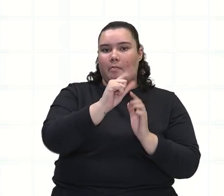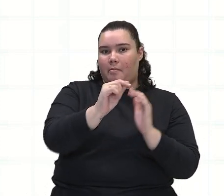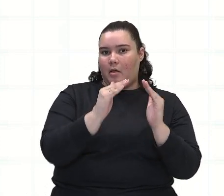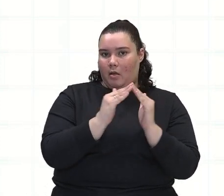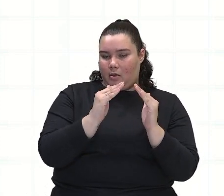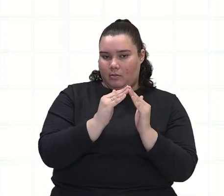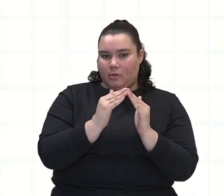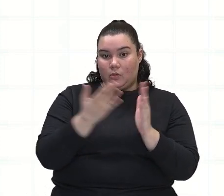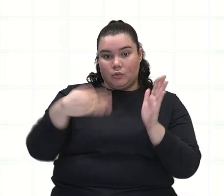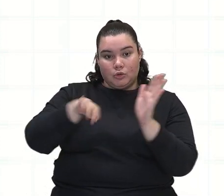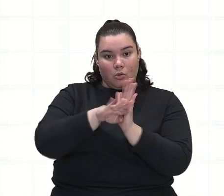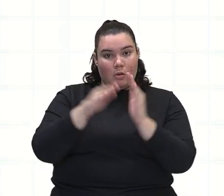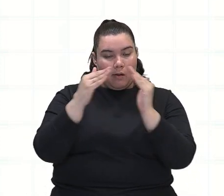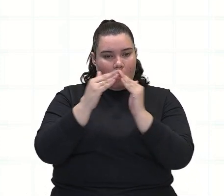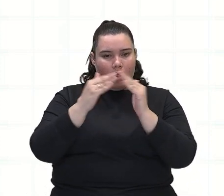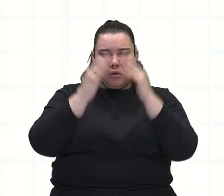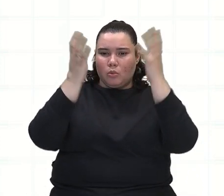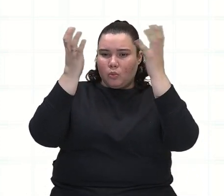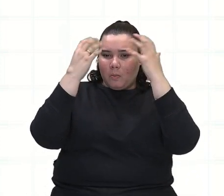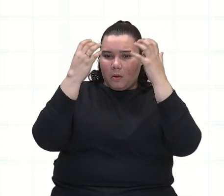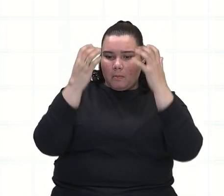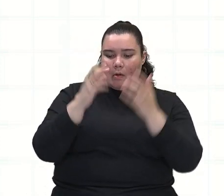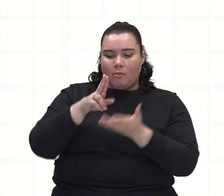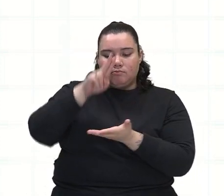e dormiu. O que é que você nota aqui?